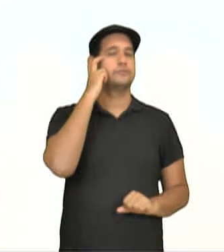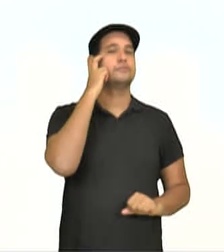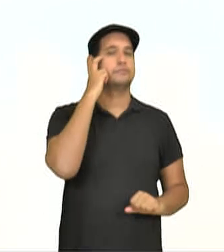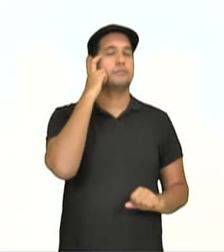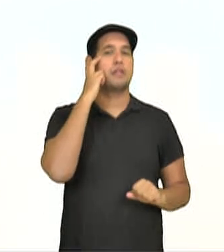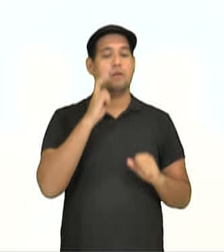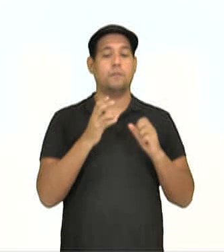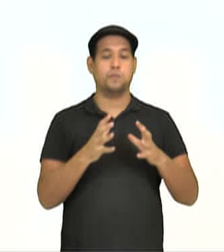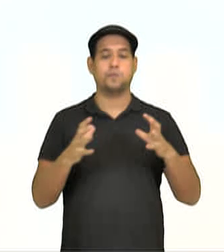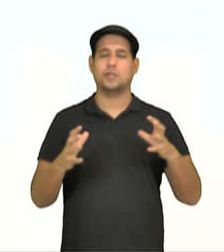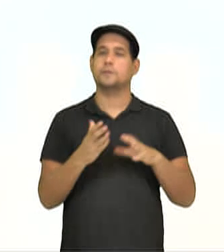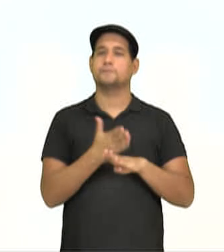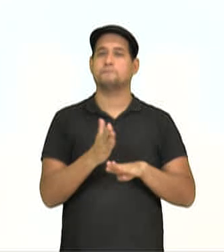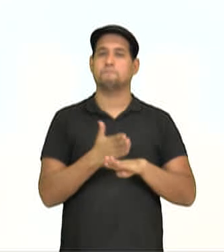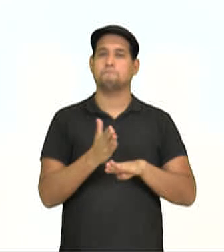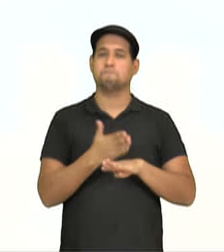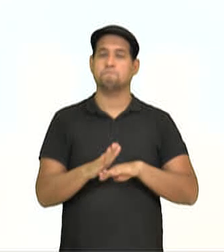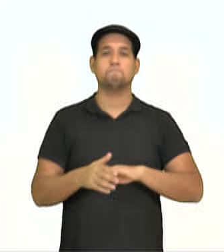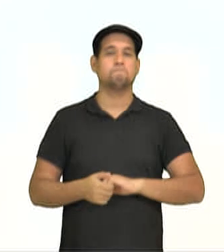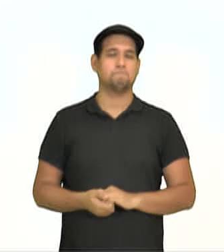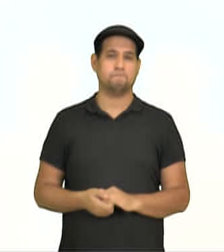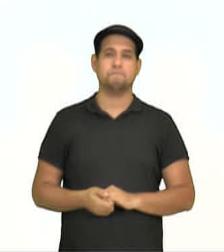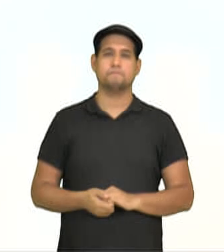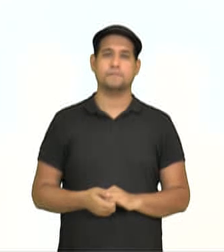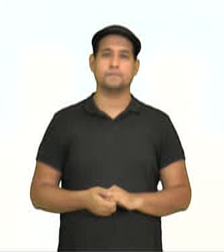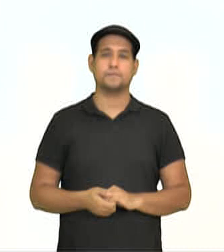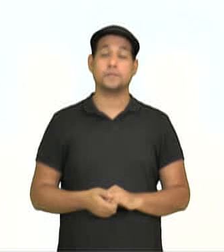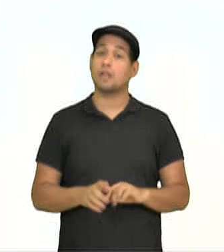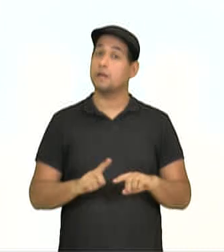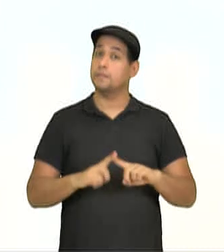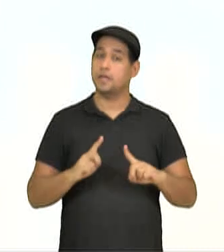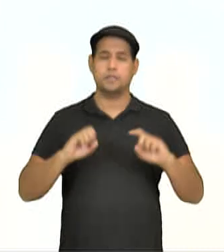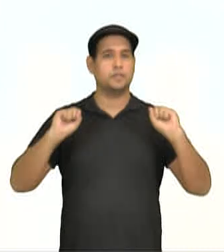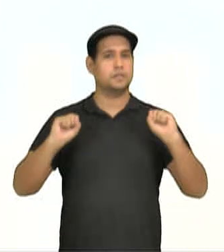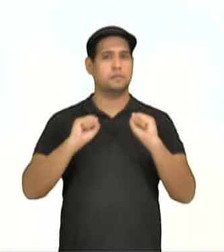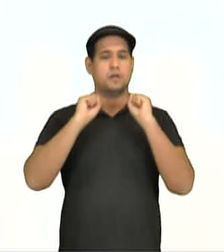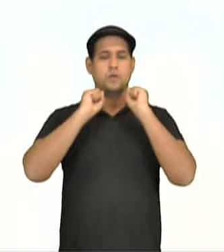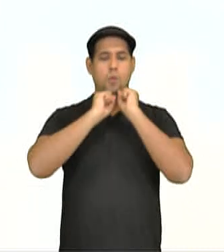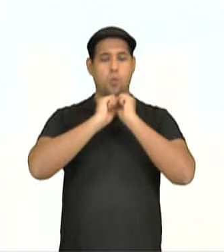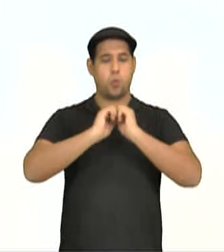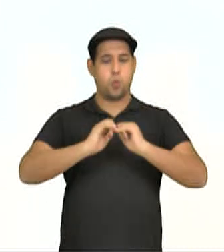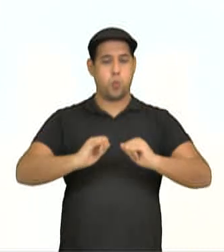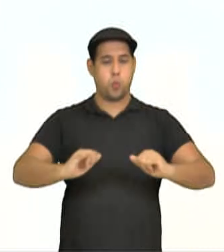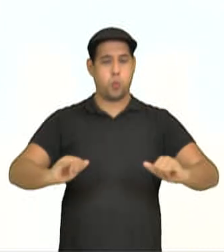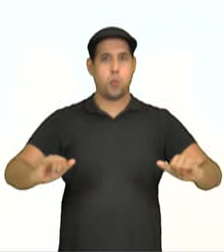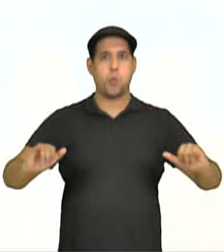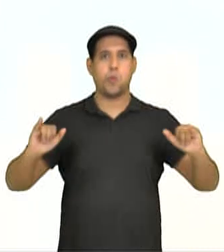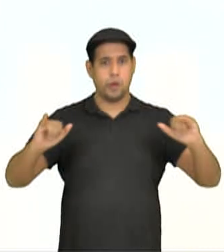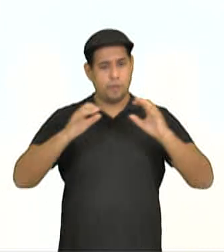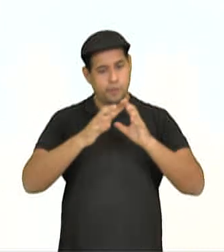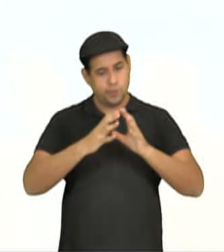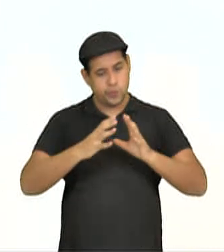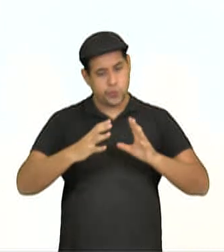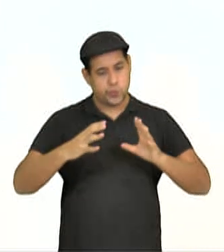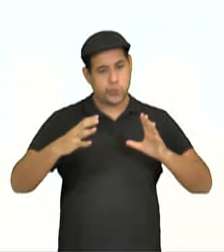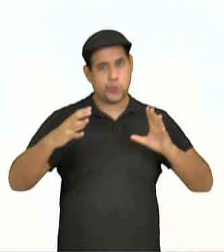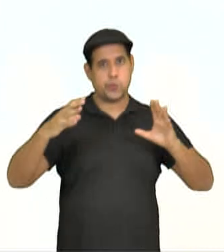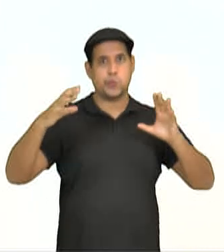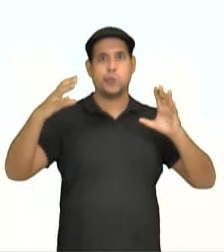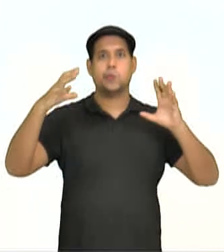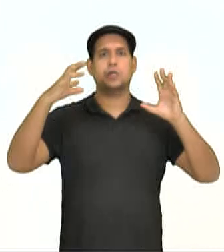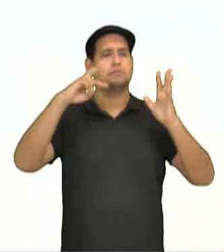ao aumento dessa prática. À medida que o esporte se propagava, né, que ele aumentava, o